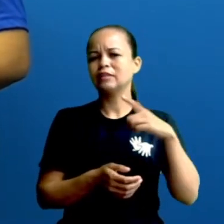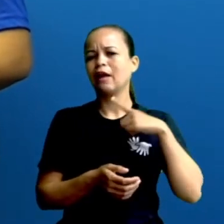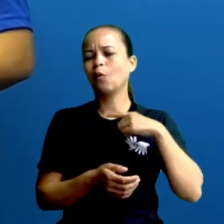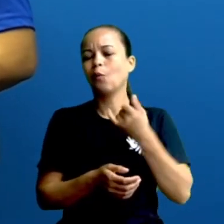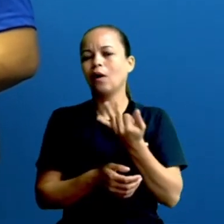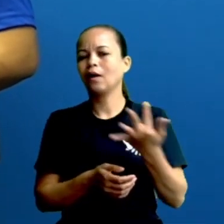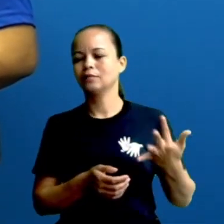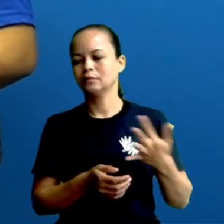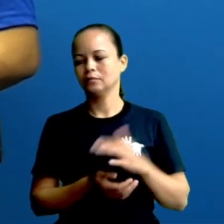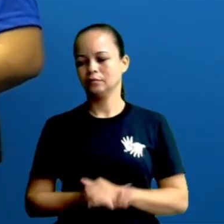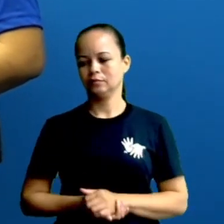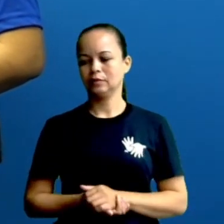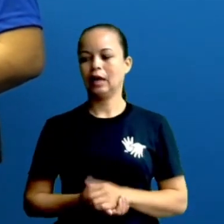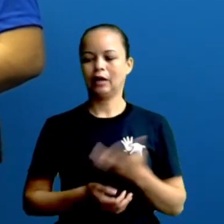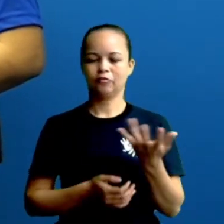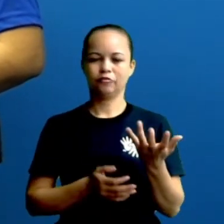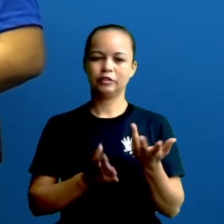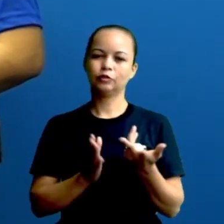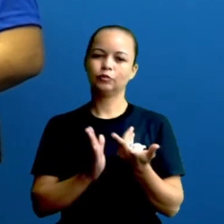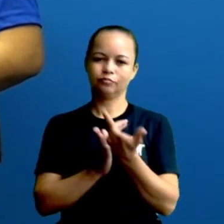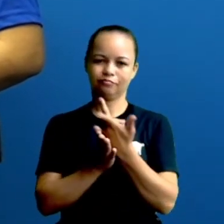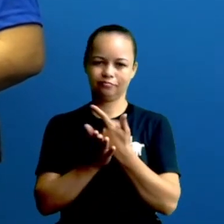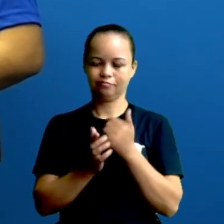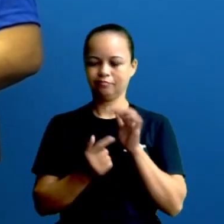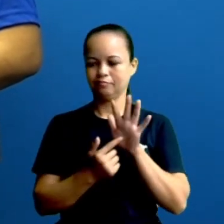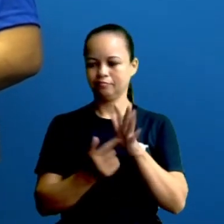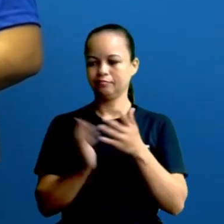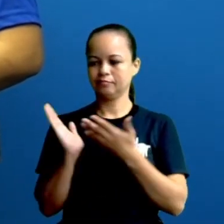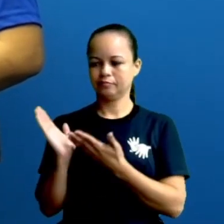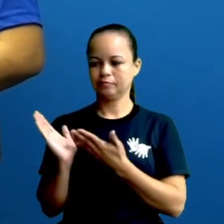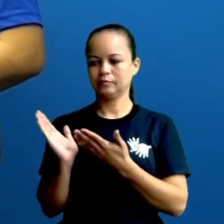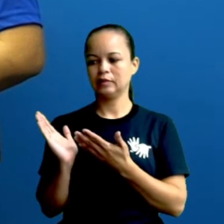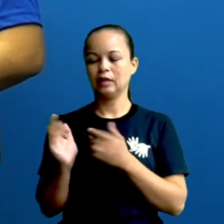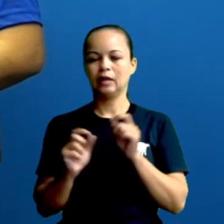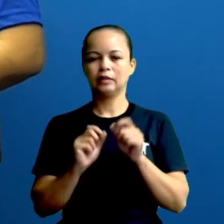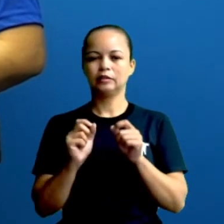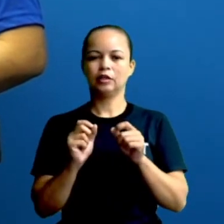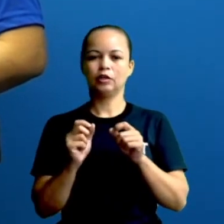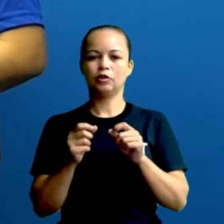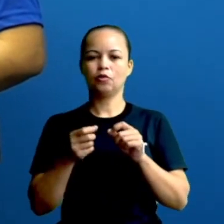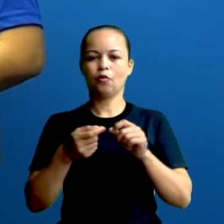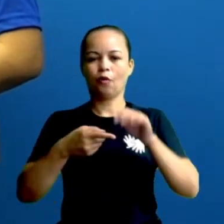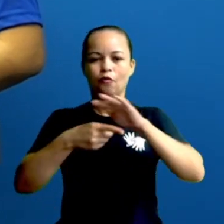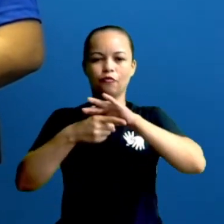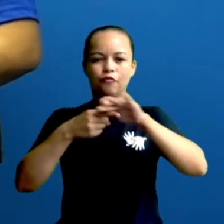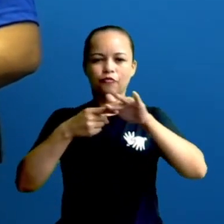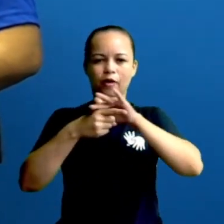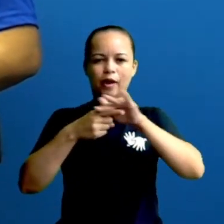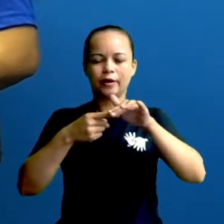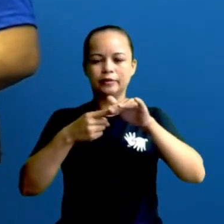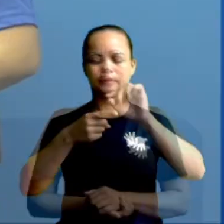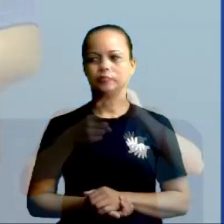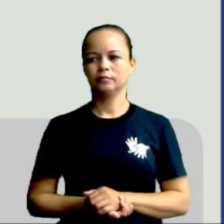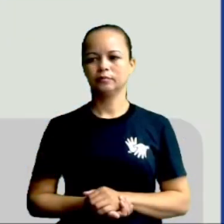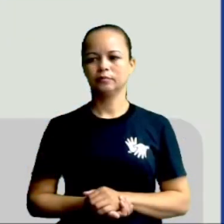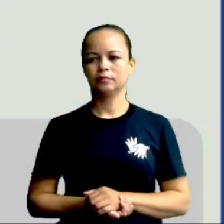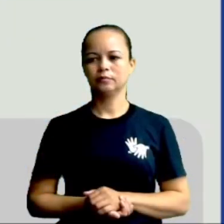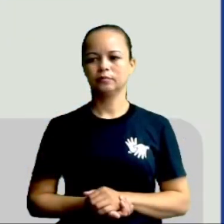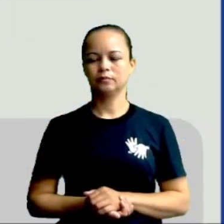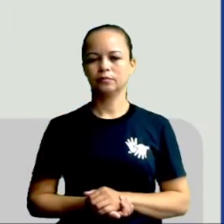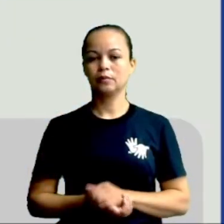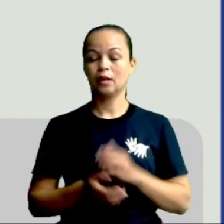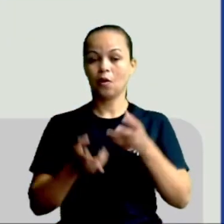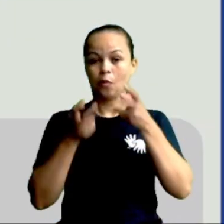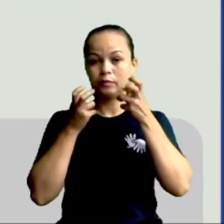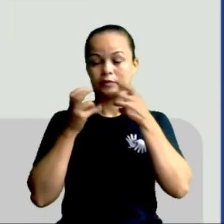um desenho. Eu peguei aqui, ó, de um vértice aqui, ó, a outro, ó,